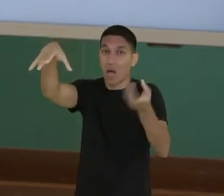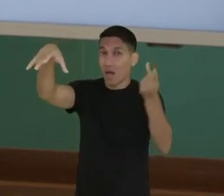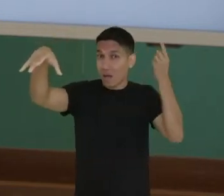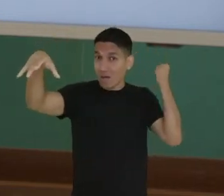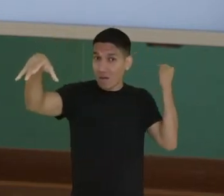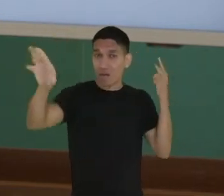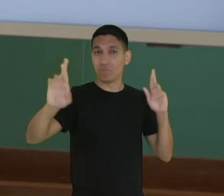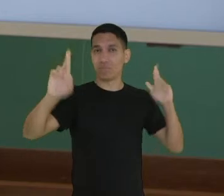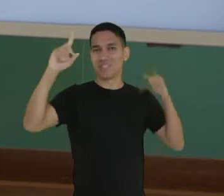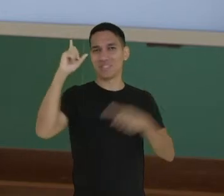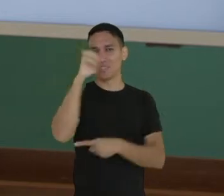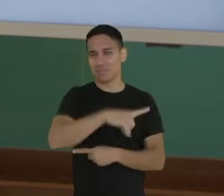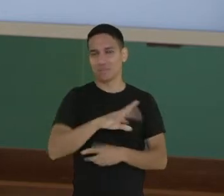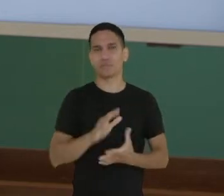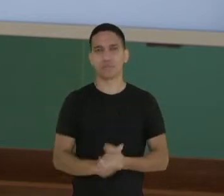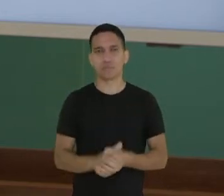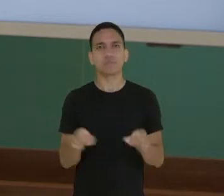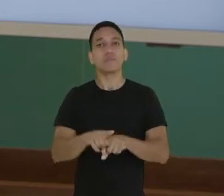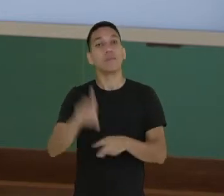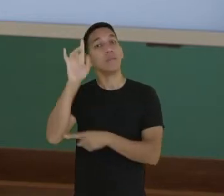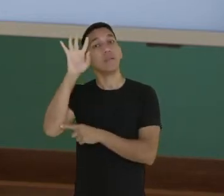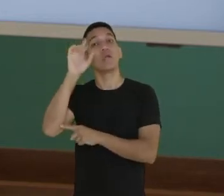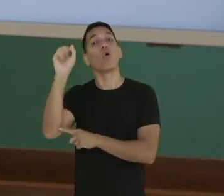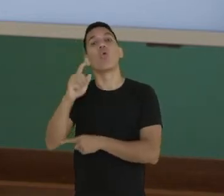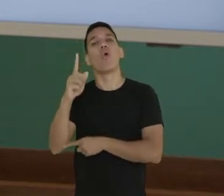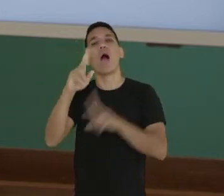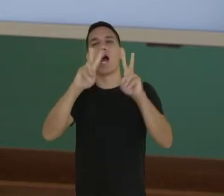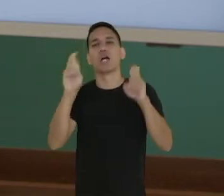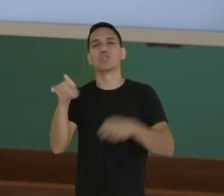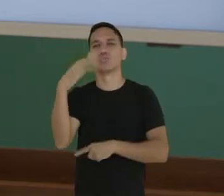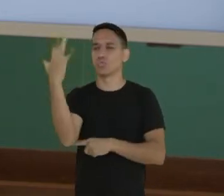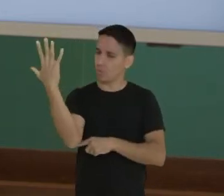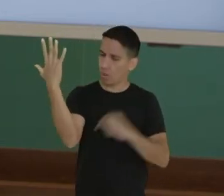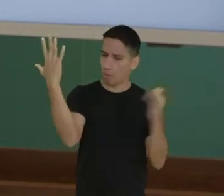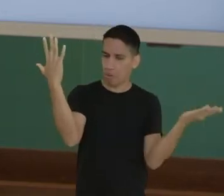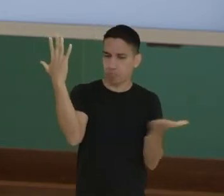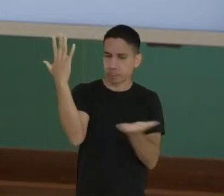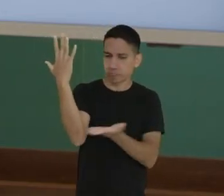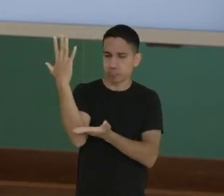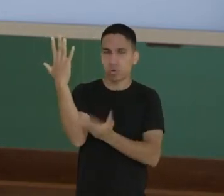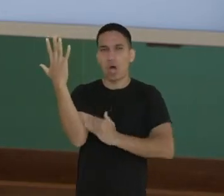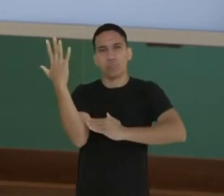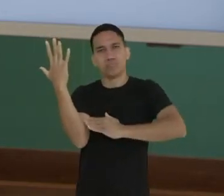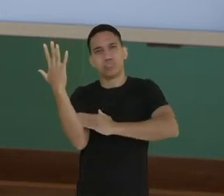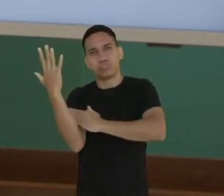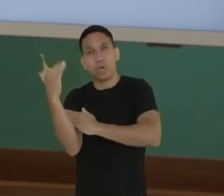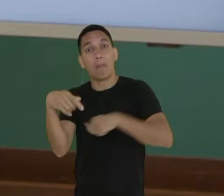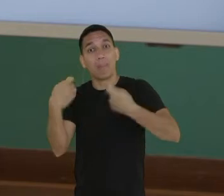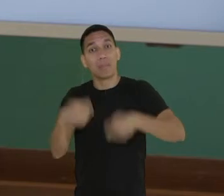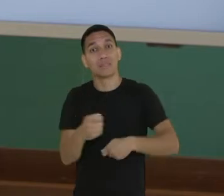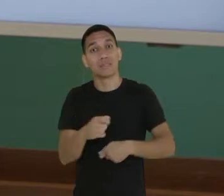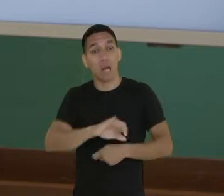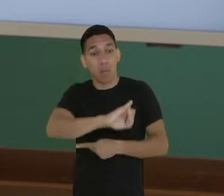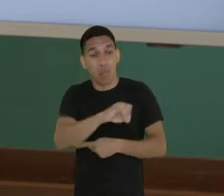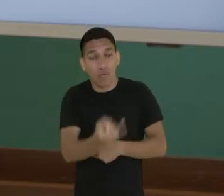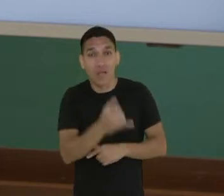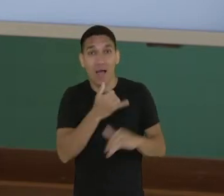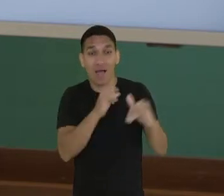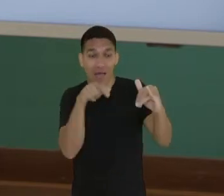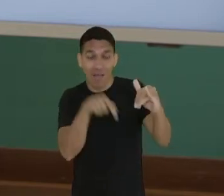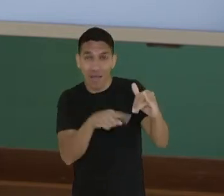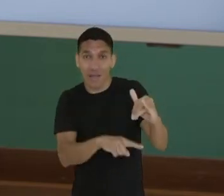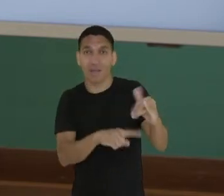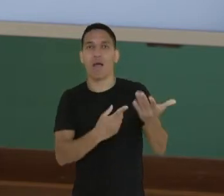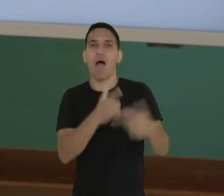por exemplo, pensar nessa questão da uma serralheria, em que você tinha que aproveitar a energia da água para poder, por exemplo, tocar uma